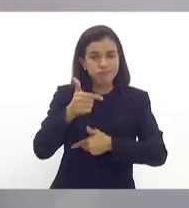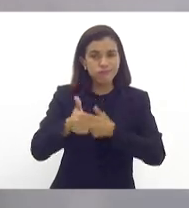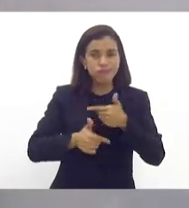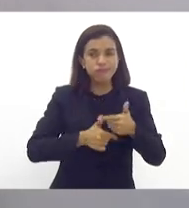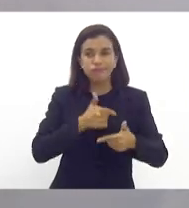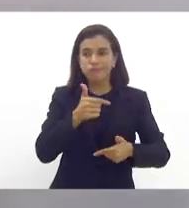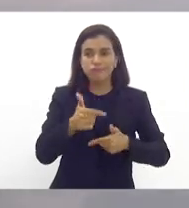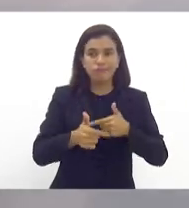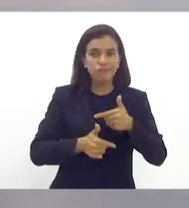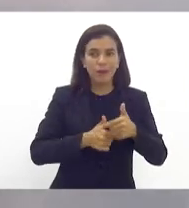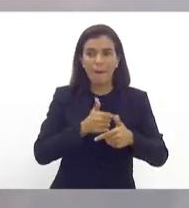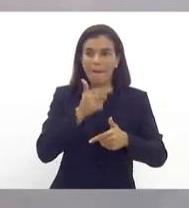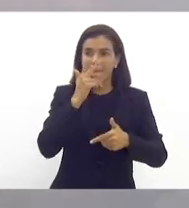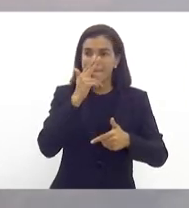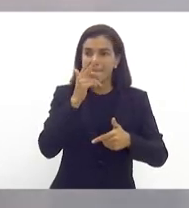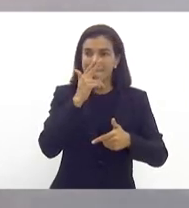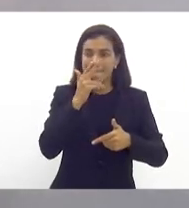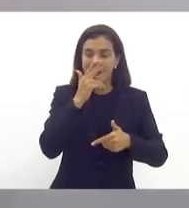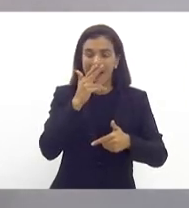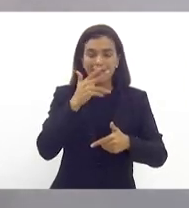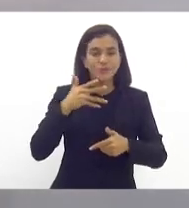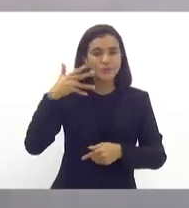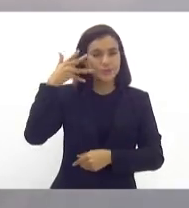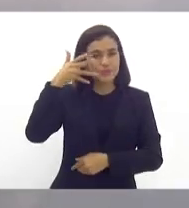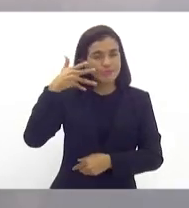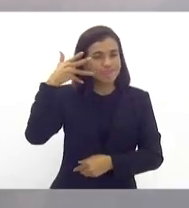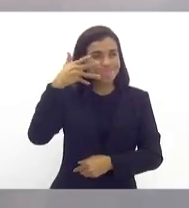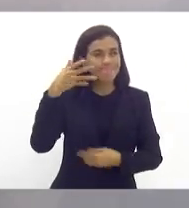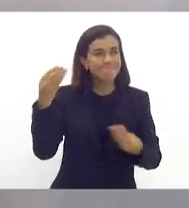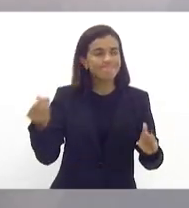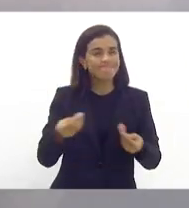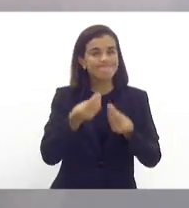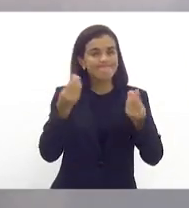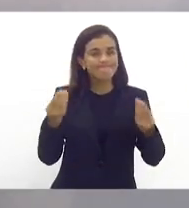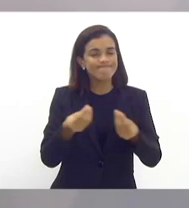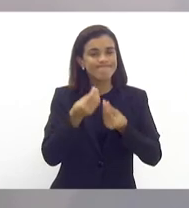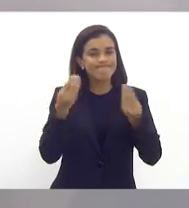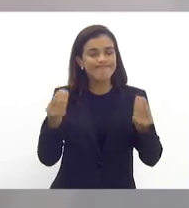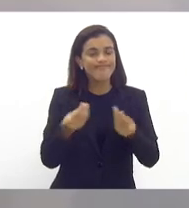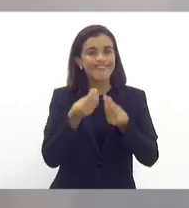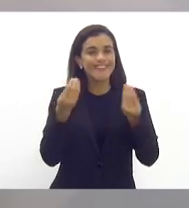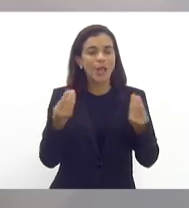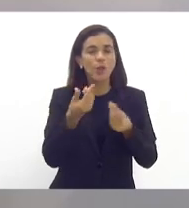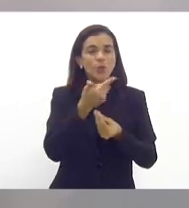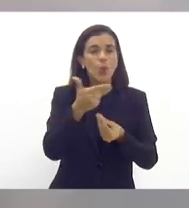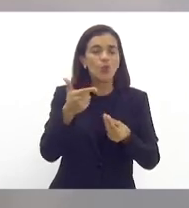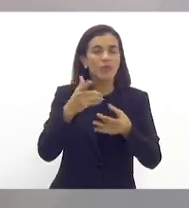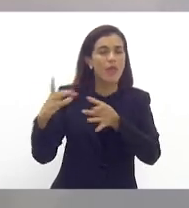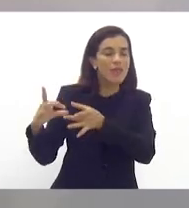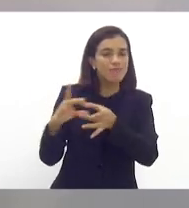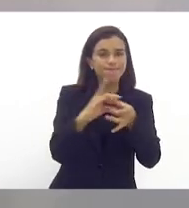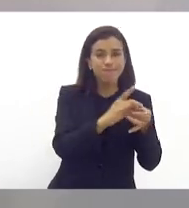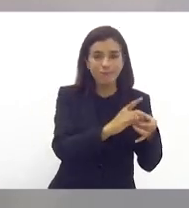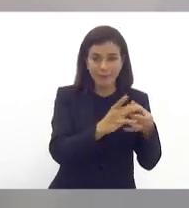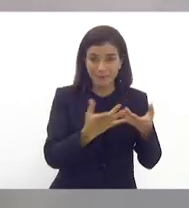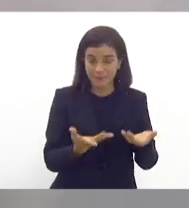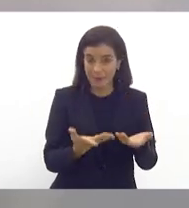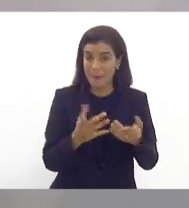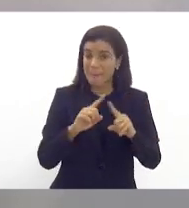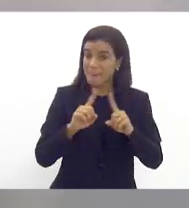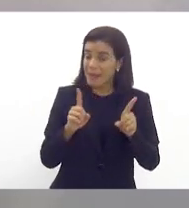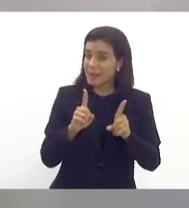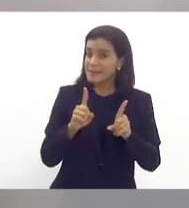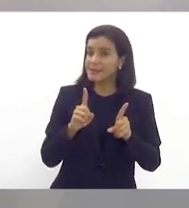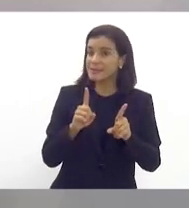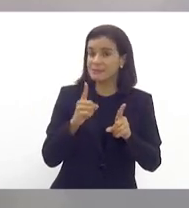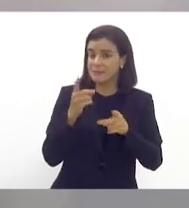um parece um discurso assim que é é é é uma fala vazia né mas eu acho assim que ela é muito consistente